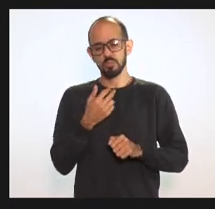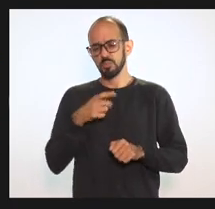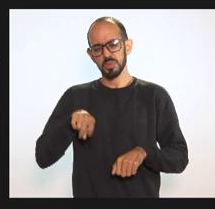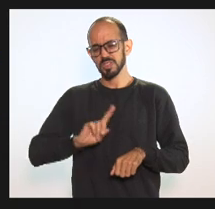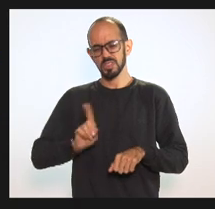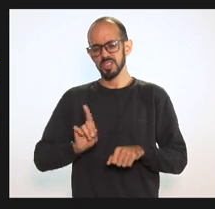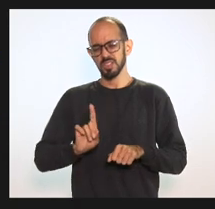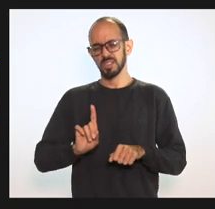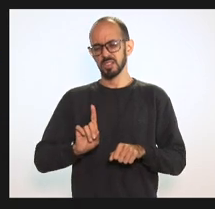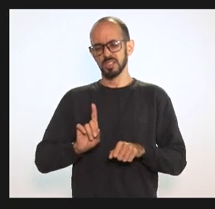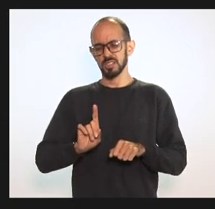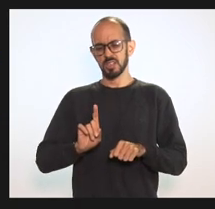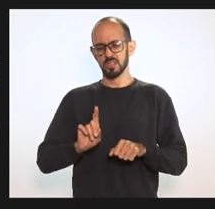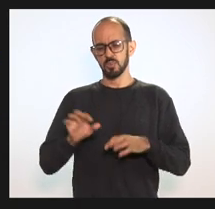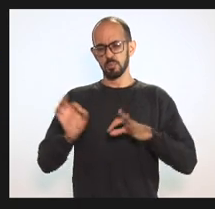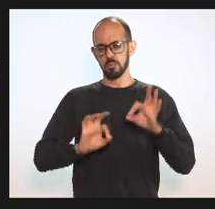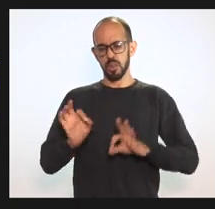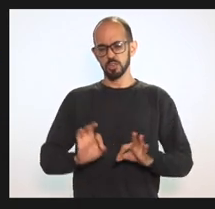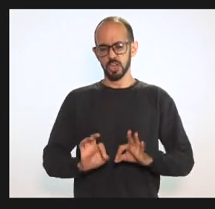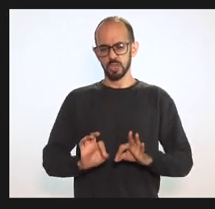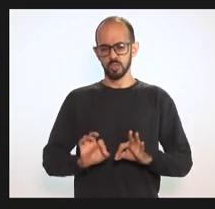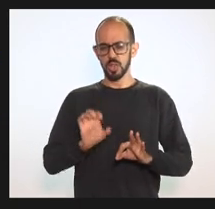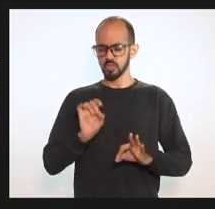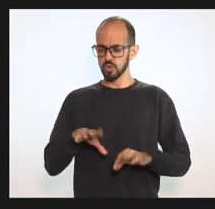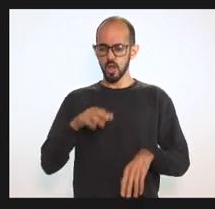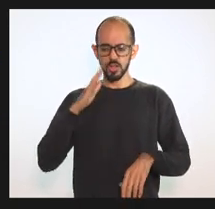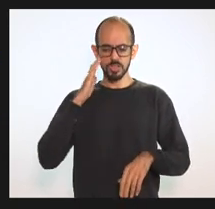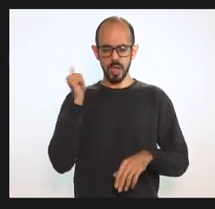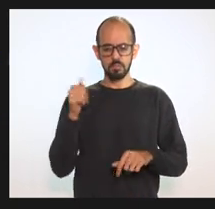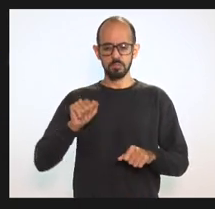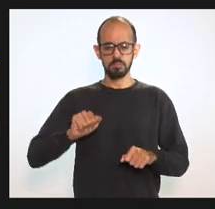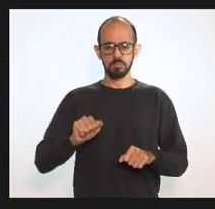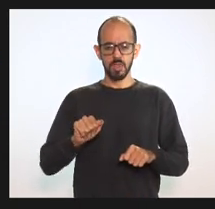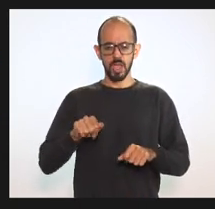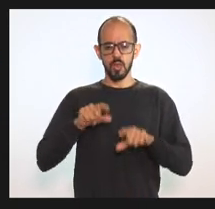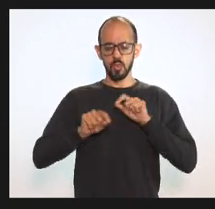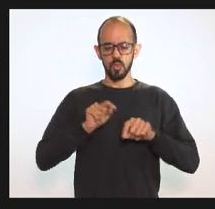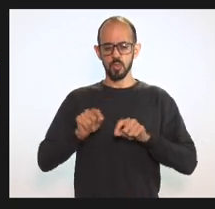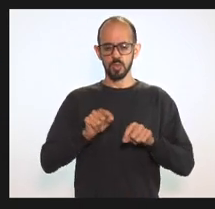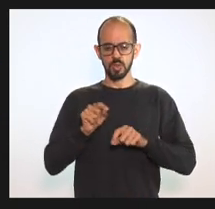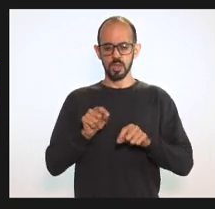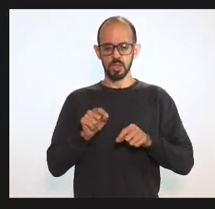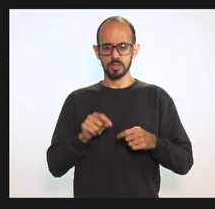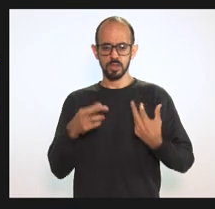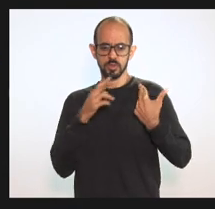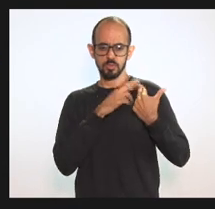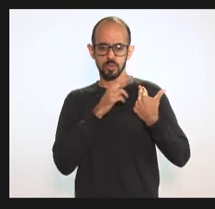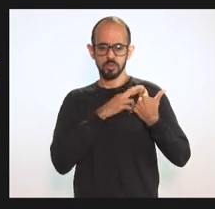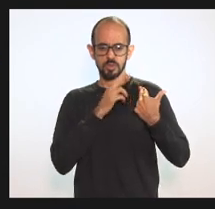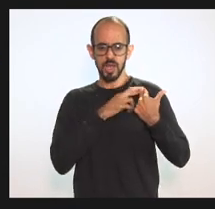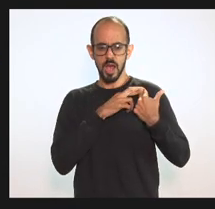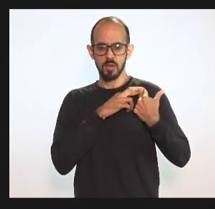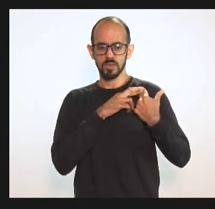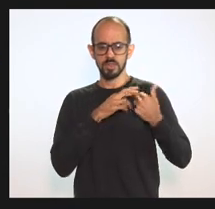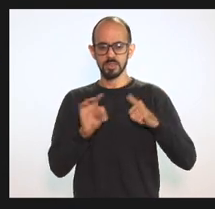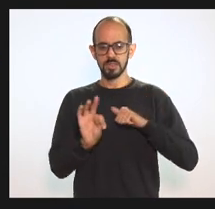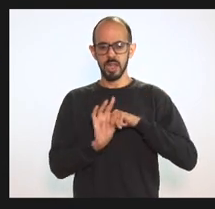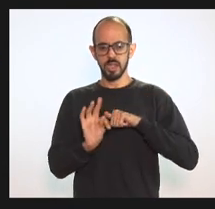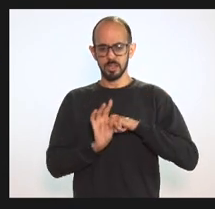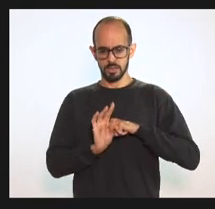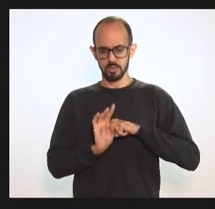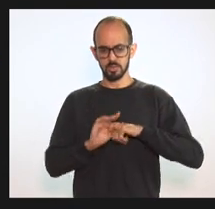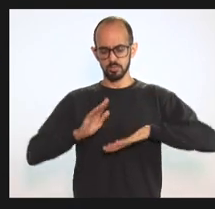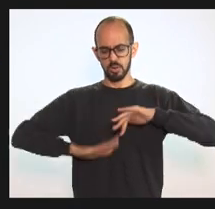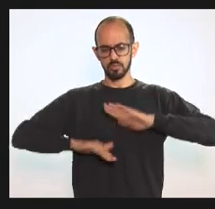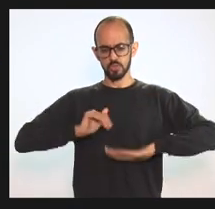Nós temos que escutar as autoridades sanitárias. Até porque quem não está familiarizado, né, quem só está